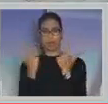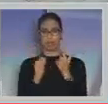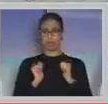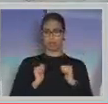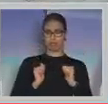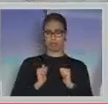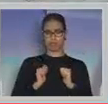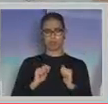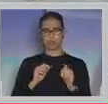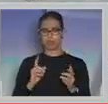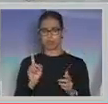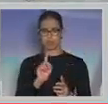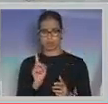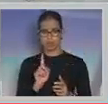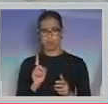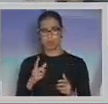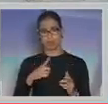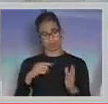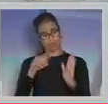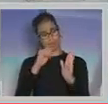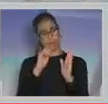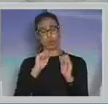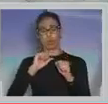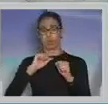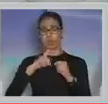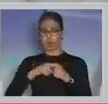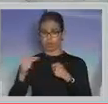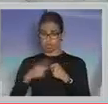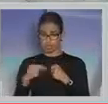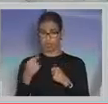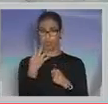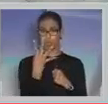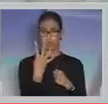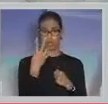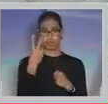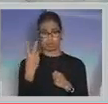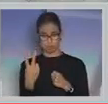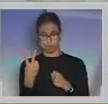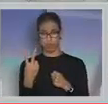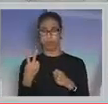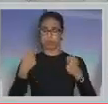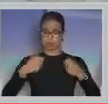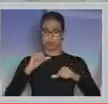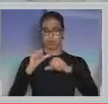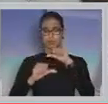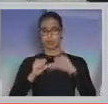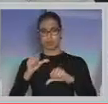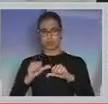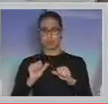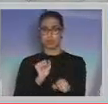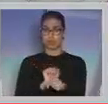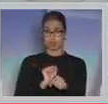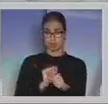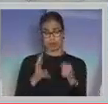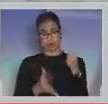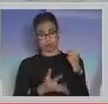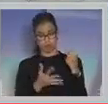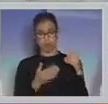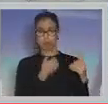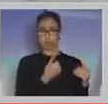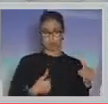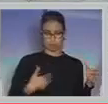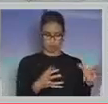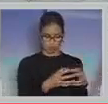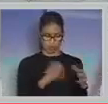como uma com o artigo inconstitucional que o Artigo 49 tem que ser alterado espero então que a base do governo